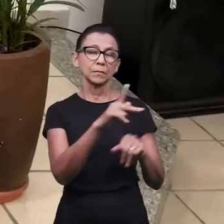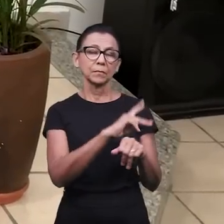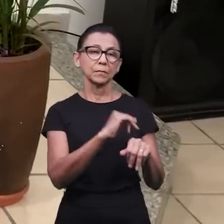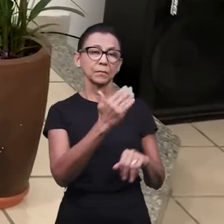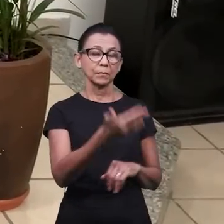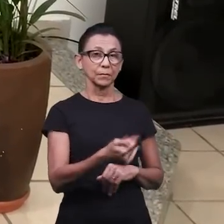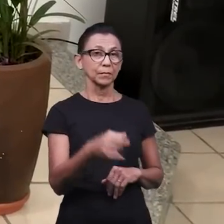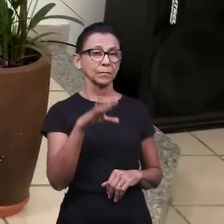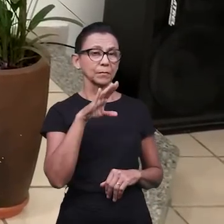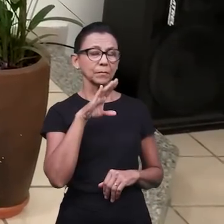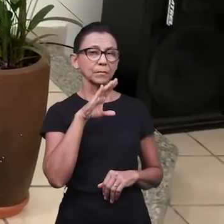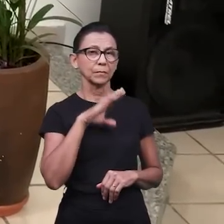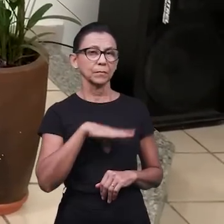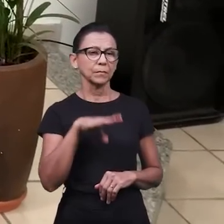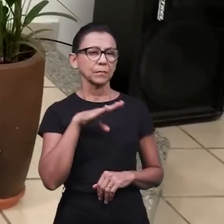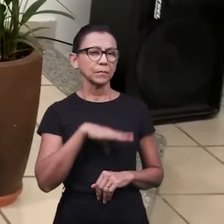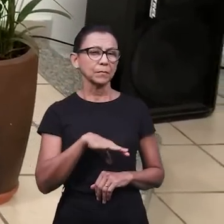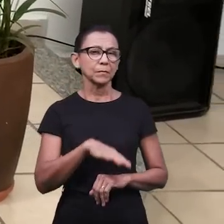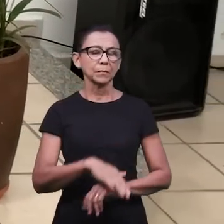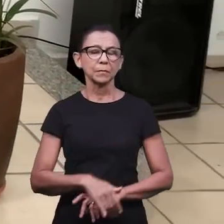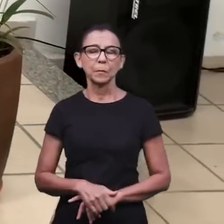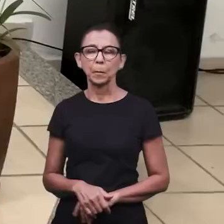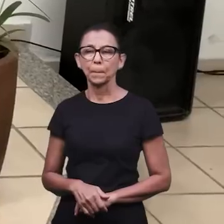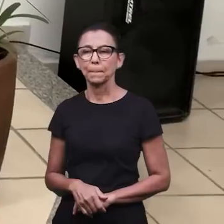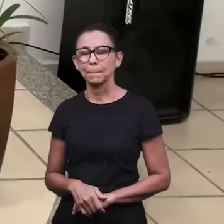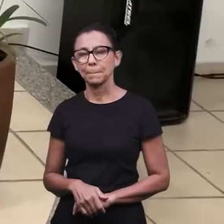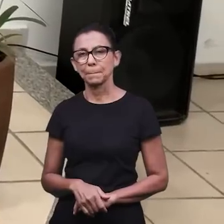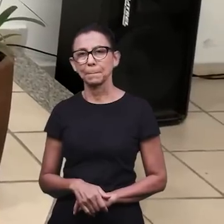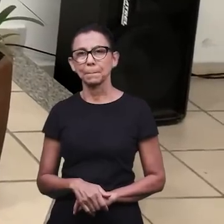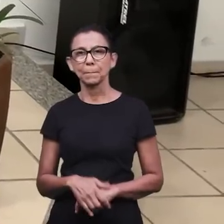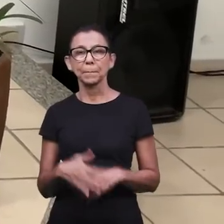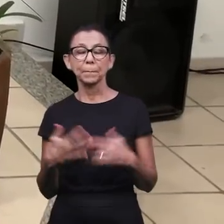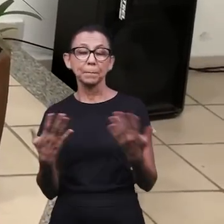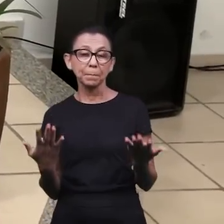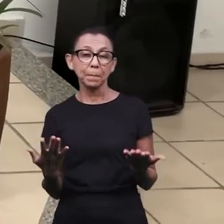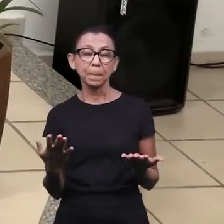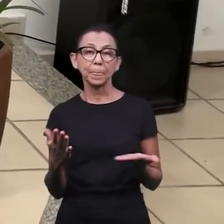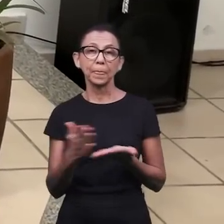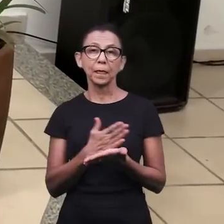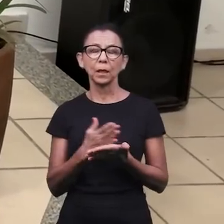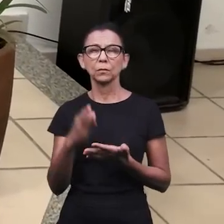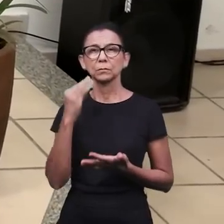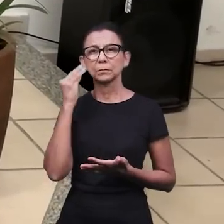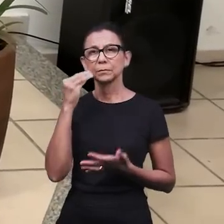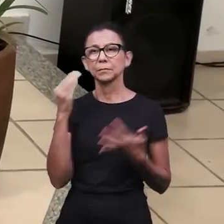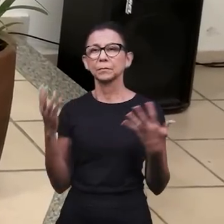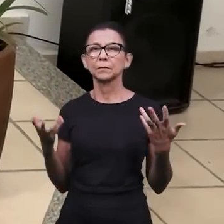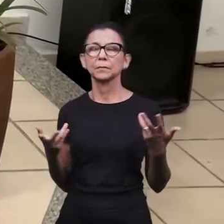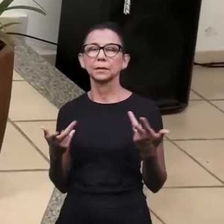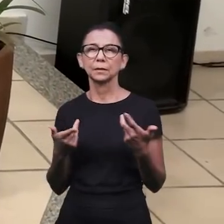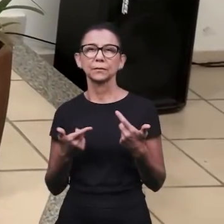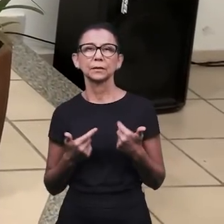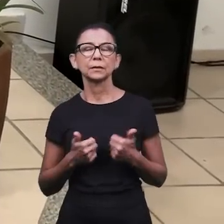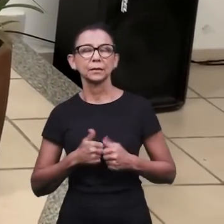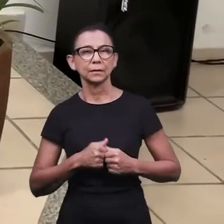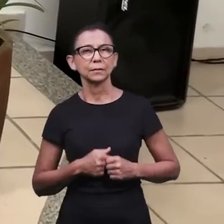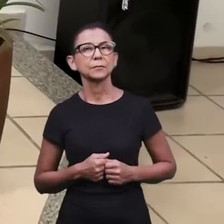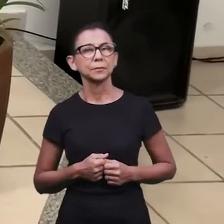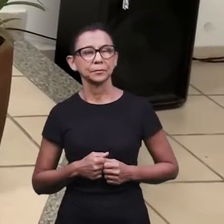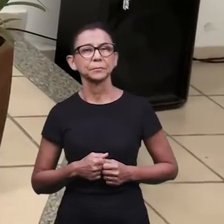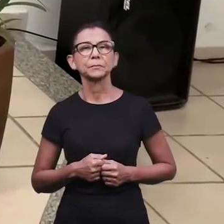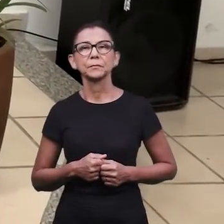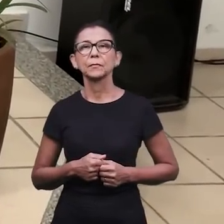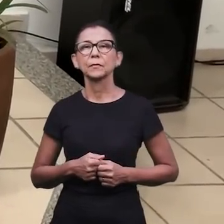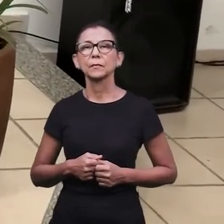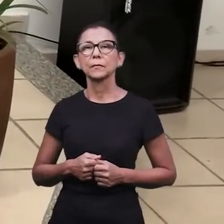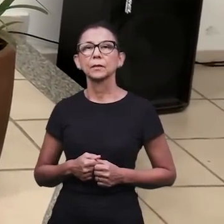dessa igreja antes de mim aqui, foi o último pastor dessa igreja, né? Mas nós temos vivido algumas experiências maravilhosas com o Senhor neste lugar, né? Os